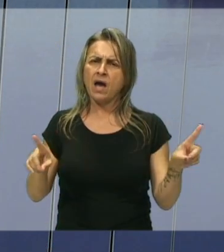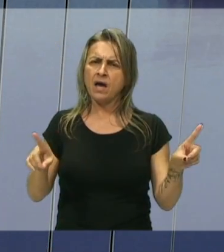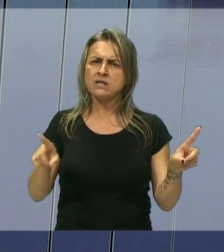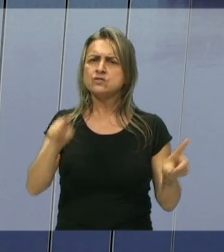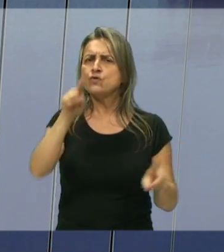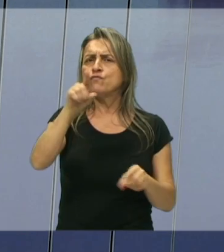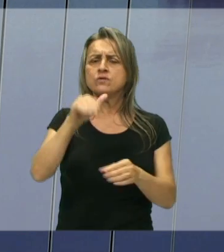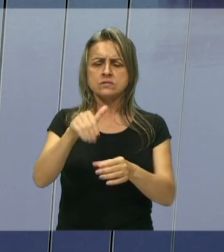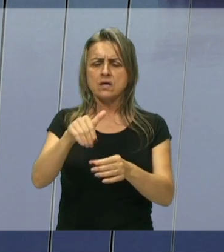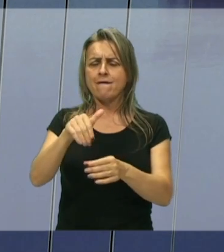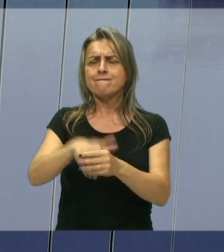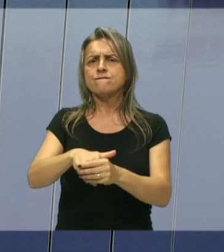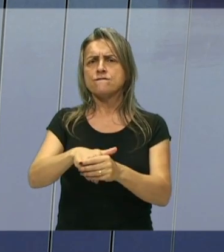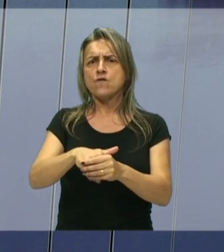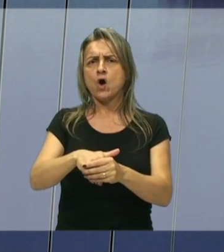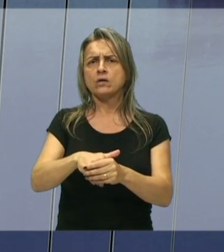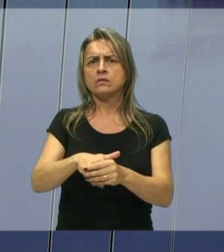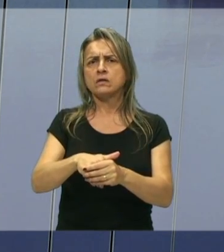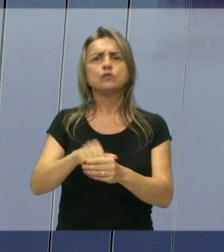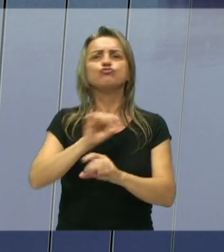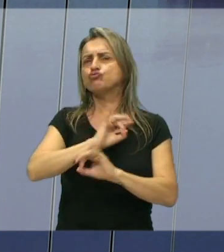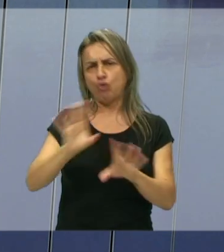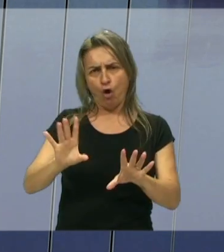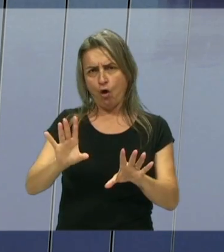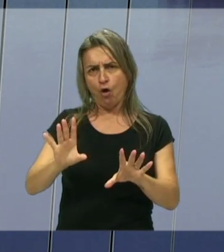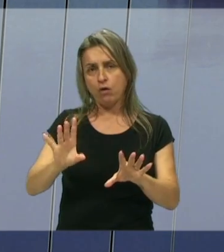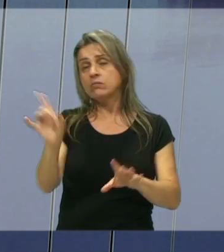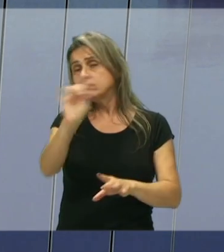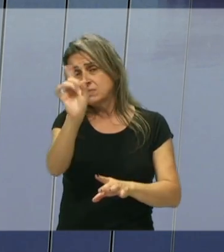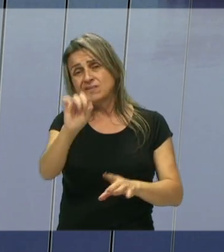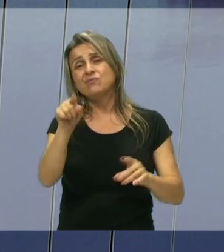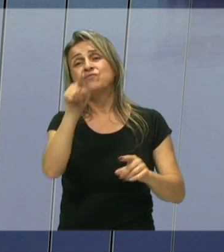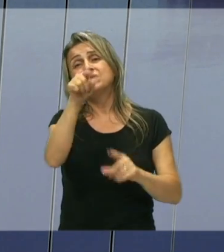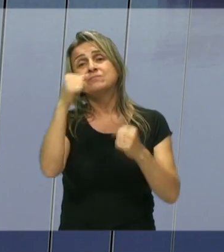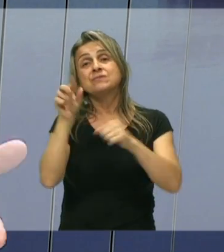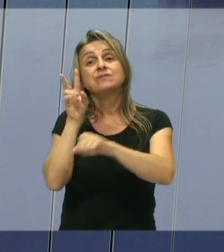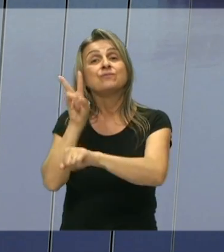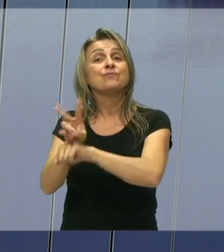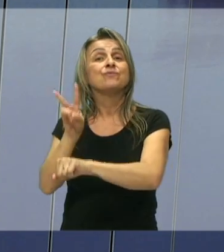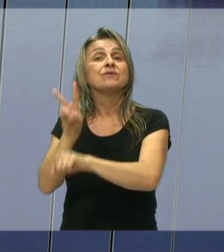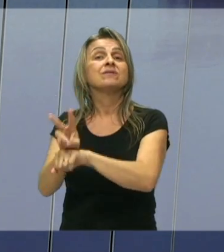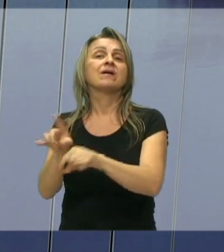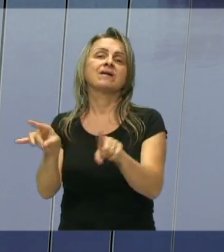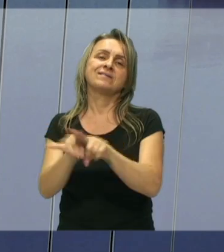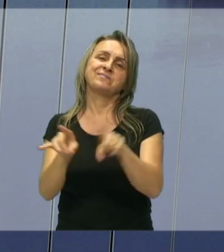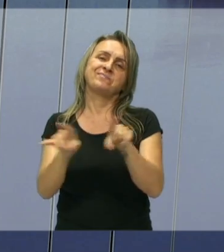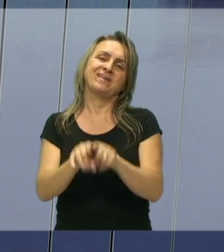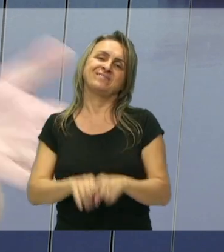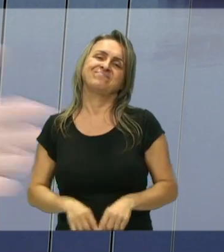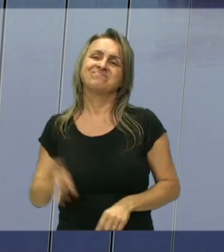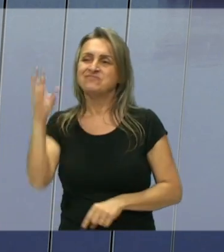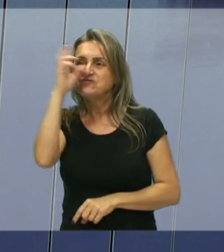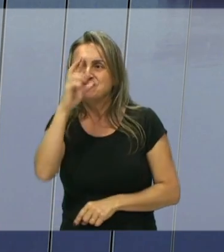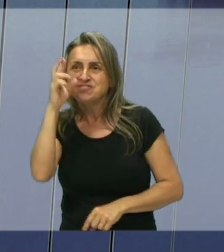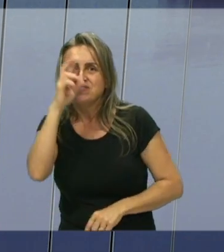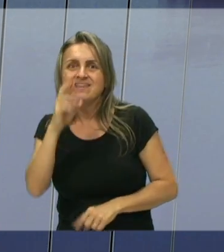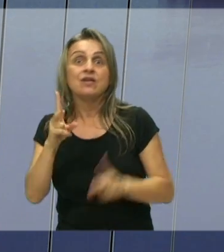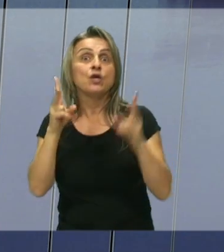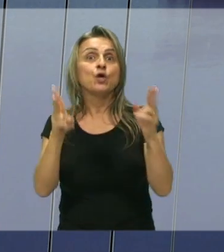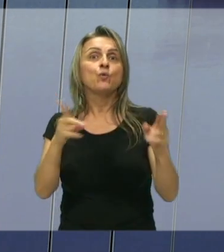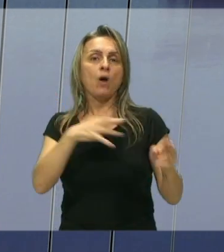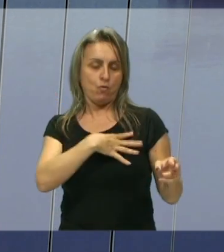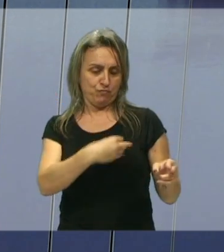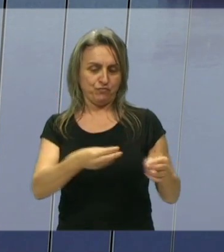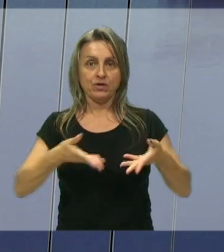eleger alguém. Tem que fiscalizar. Tem que fiscalizar. É como ter um filho. Não adianta pôr um filho no mundo e